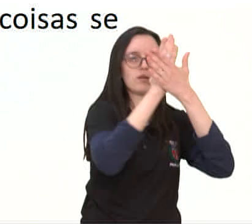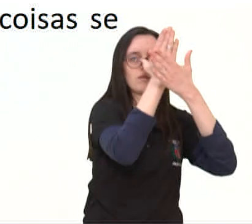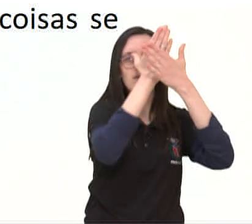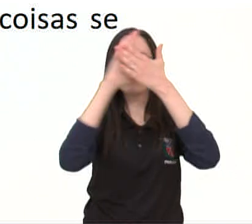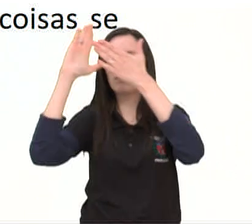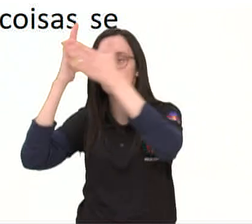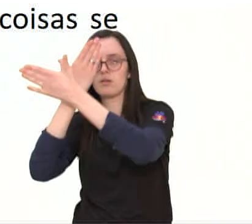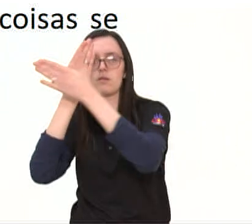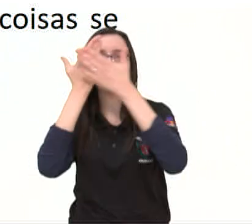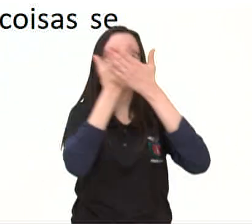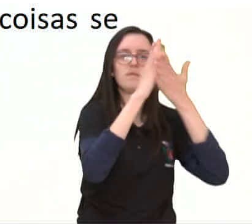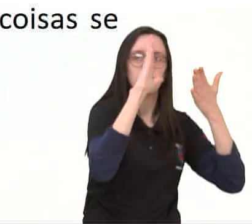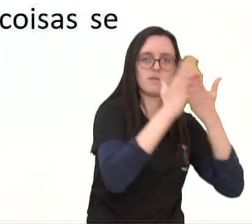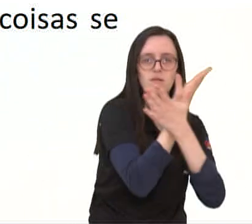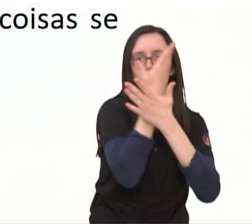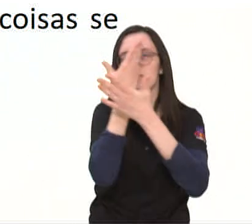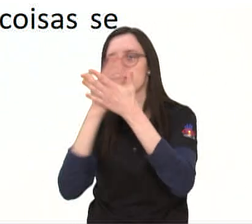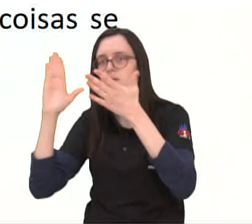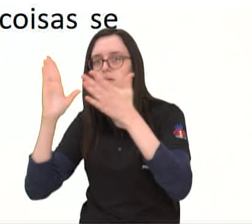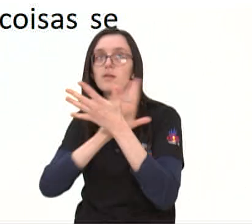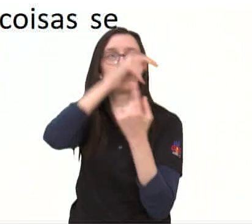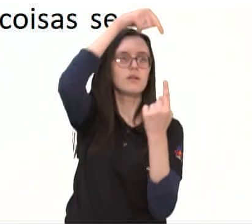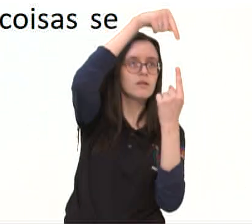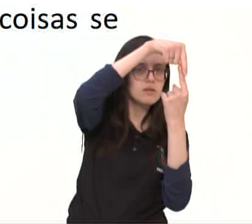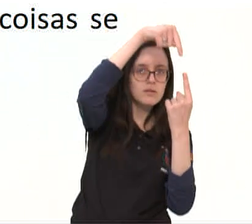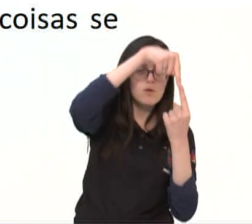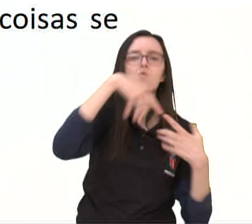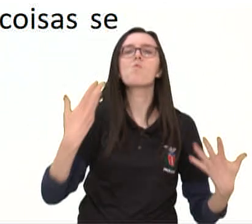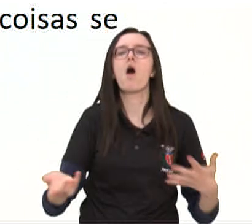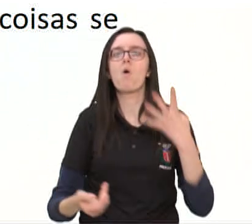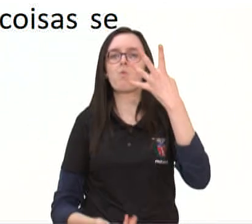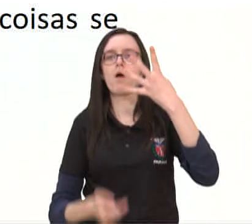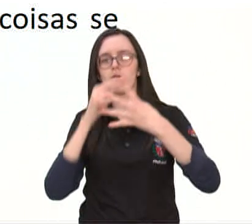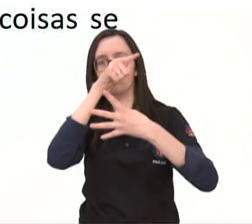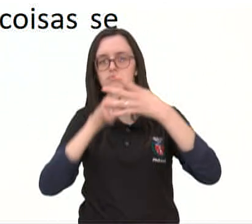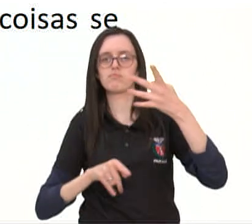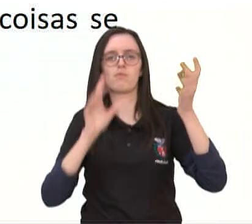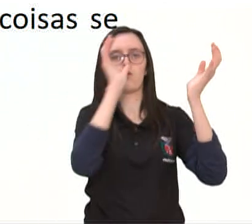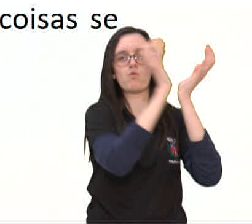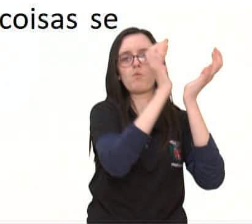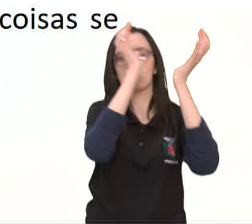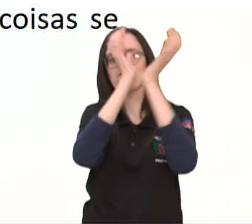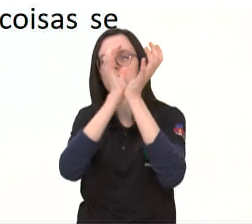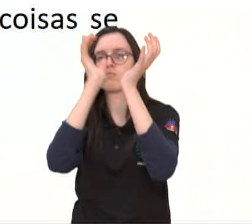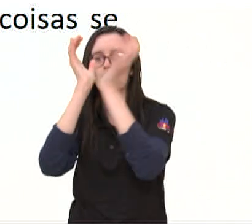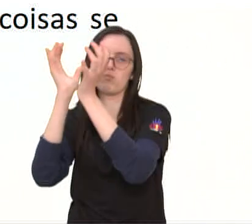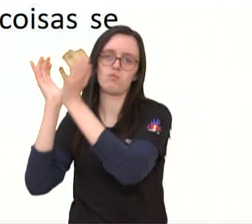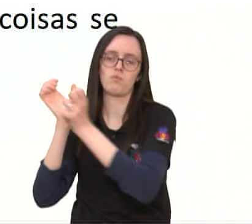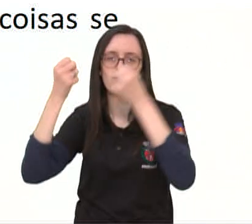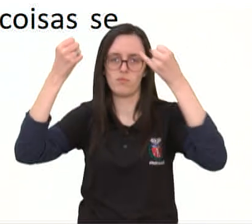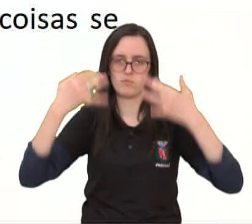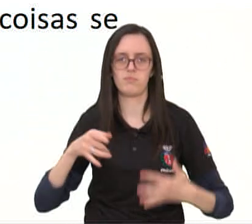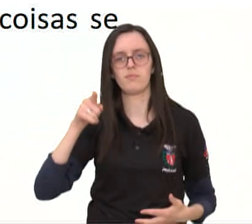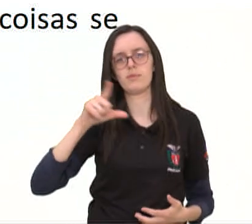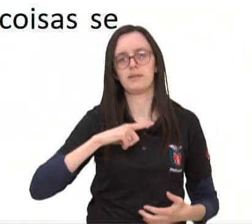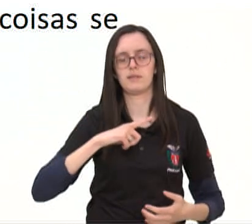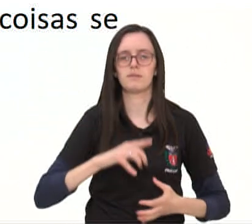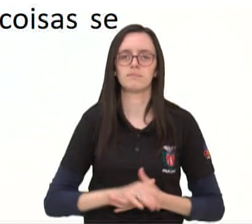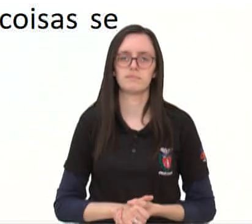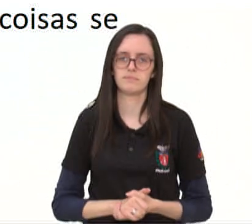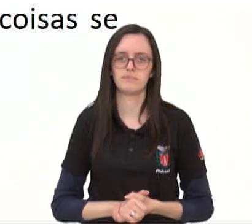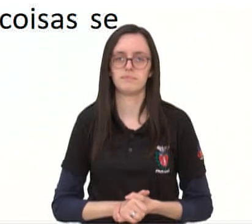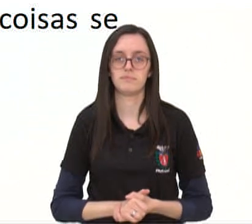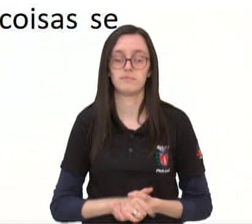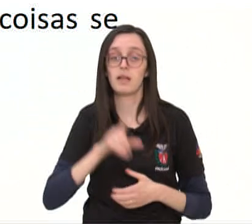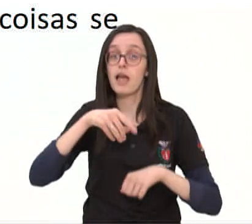plural, definido feminino no singular, indefinido masculino no singular e definido feminino no